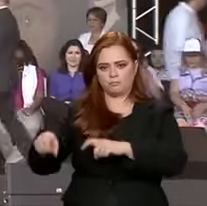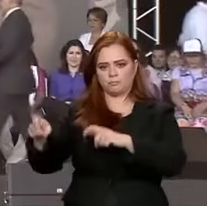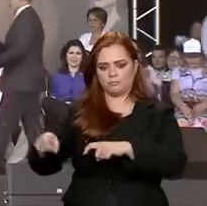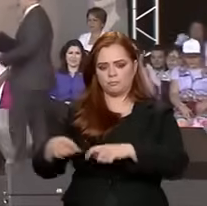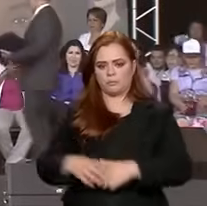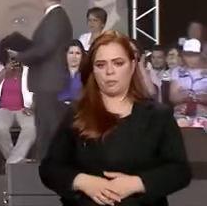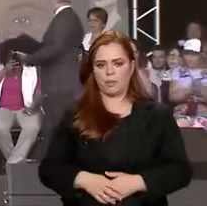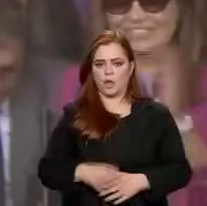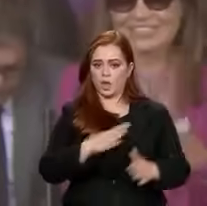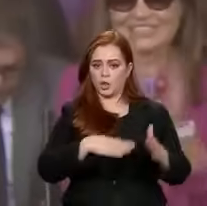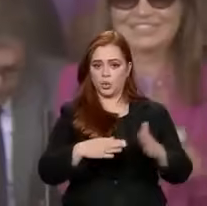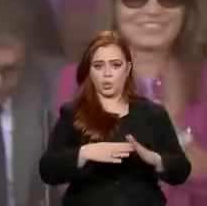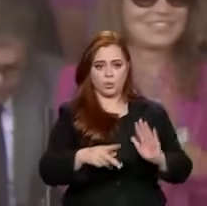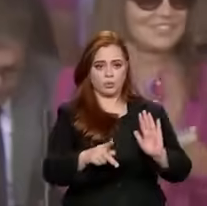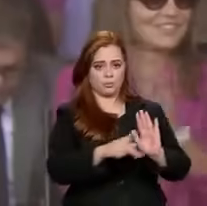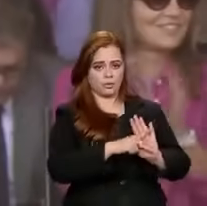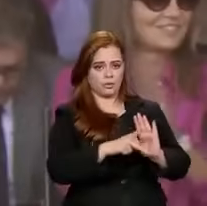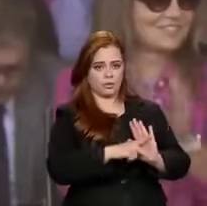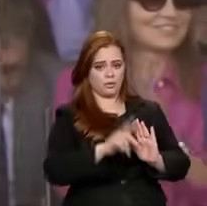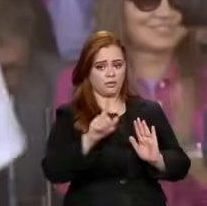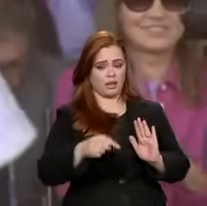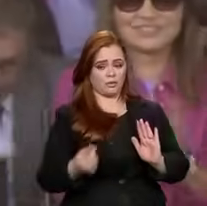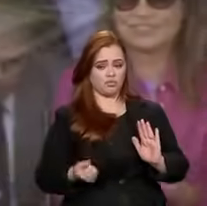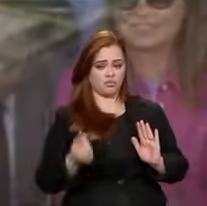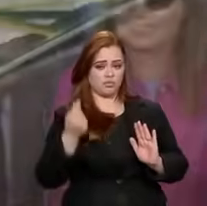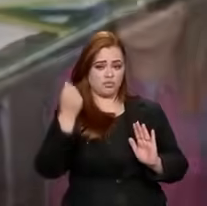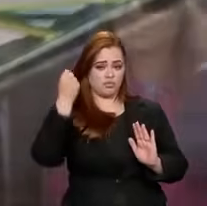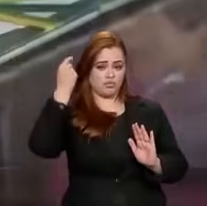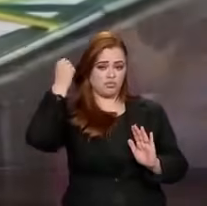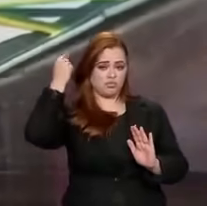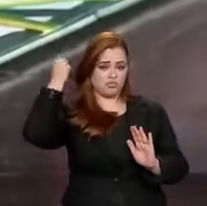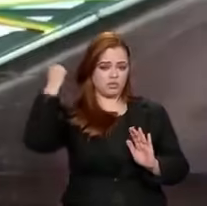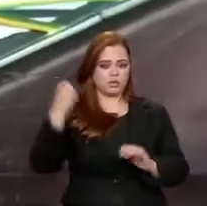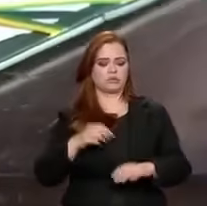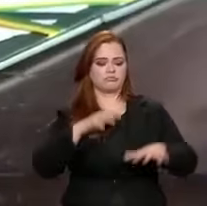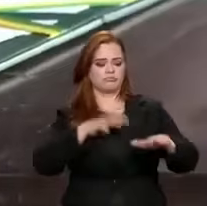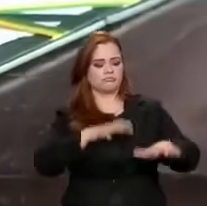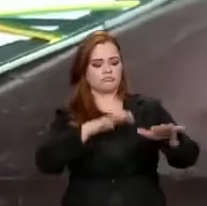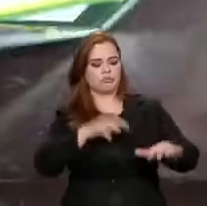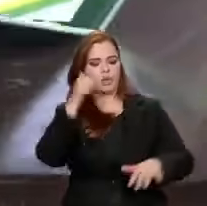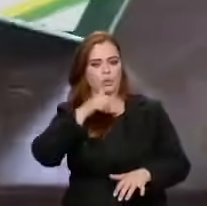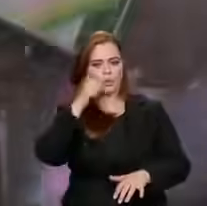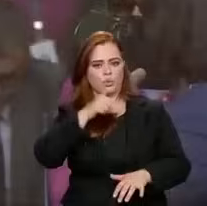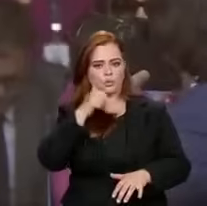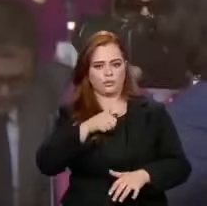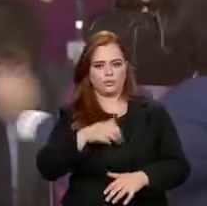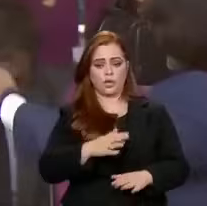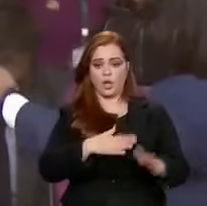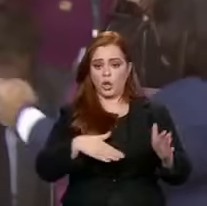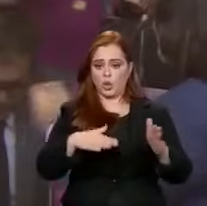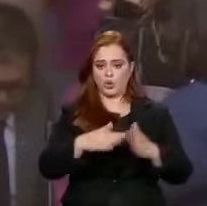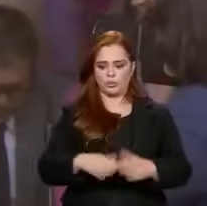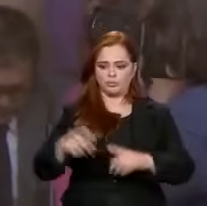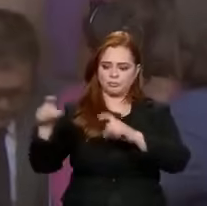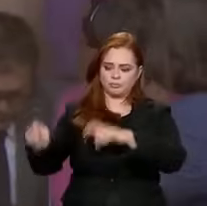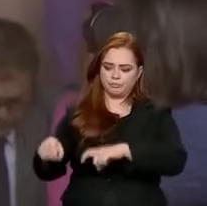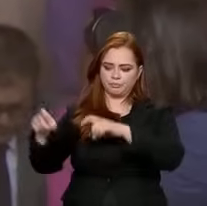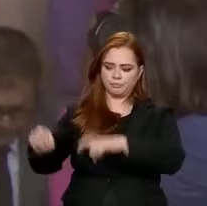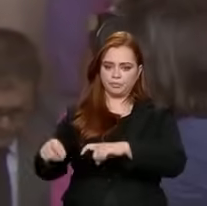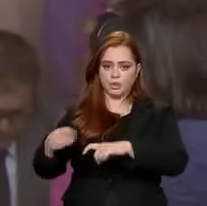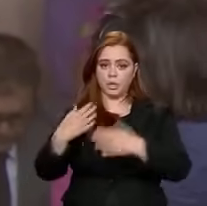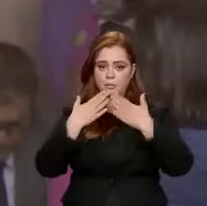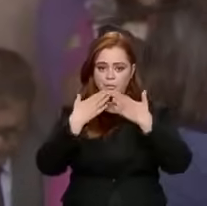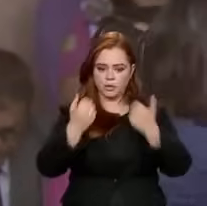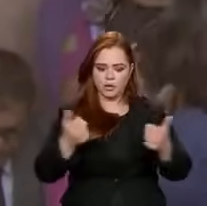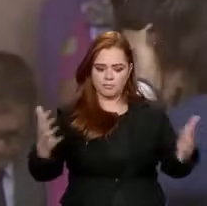Este programa é uma demanda antiga da Marcha das Margaridas os Quintais produtivos permitem aprimorar